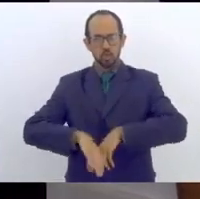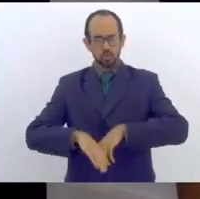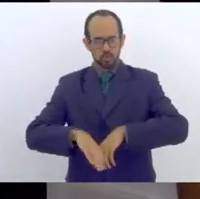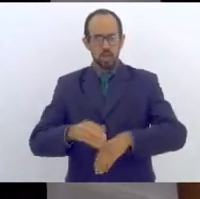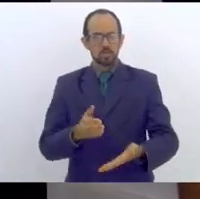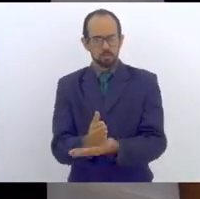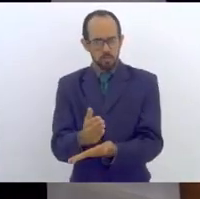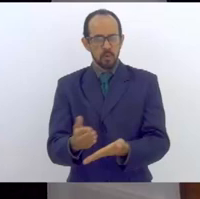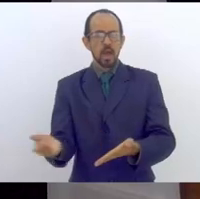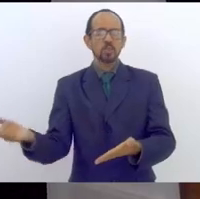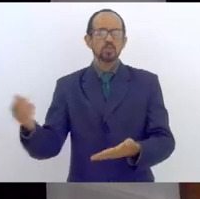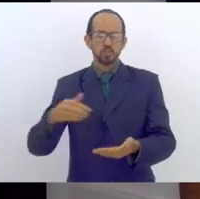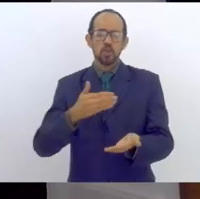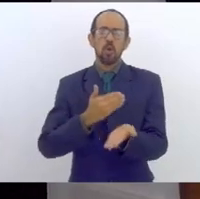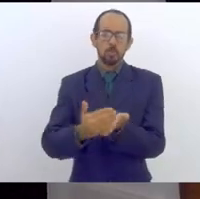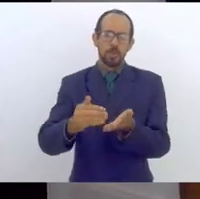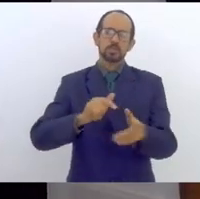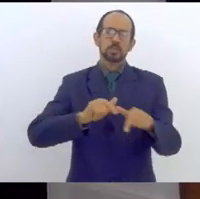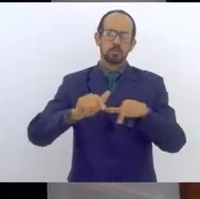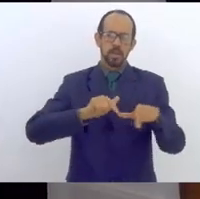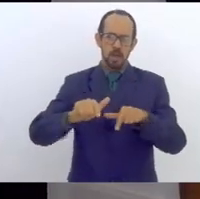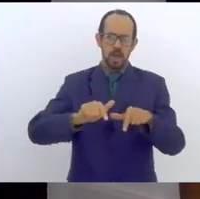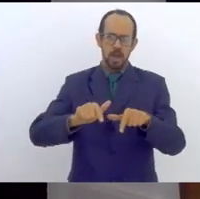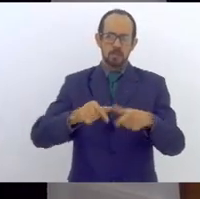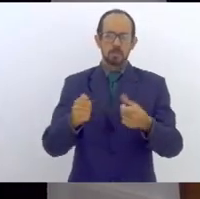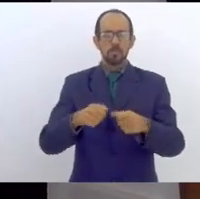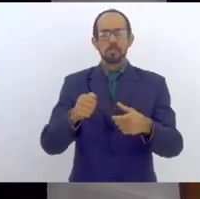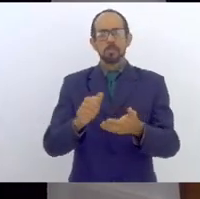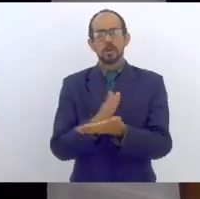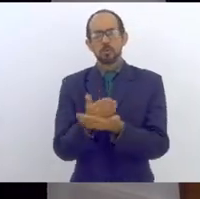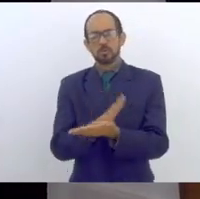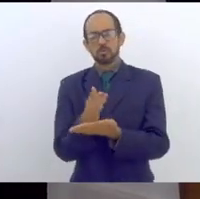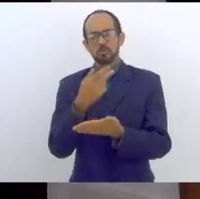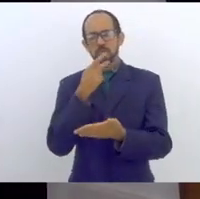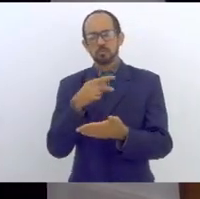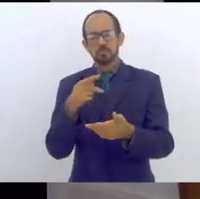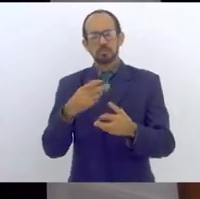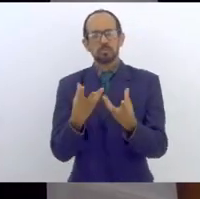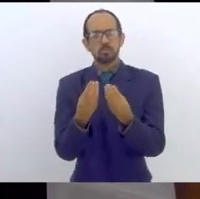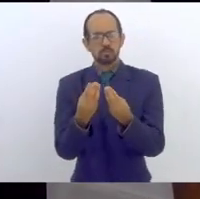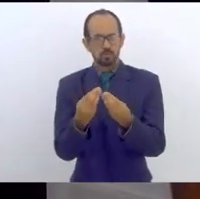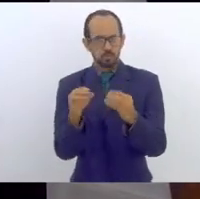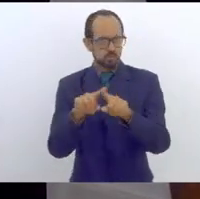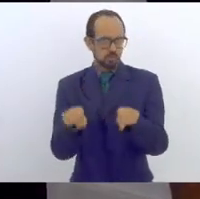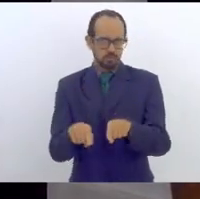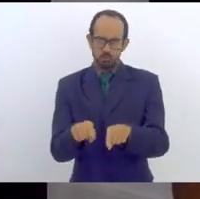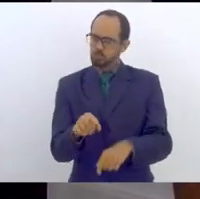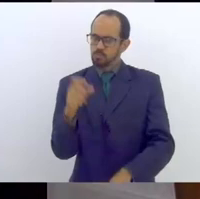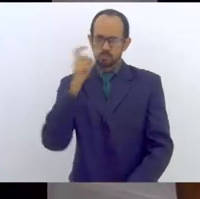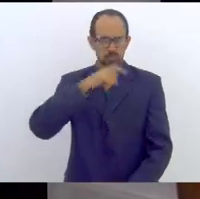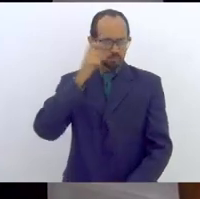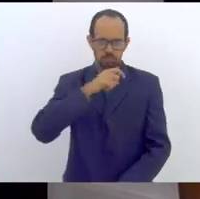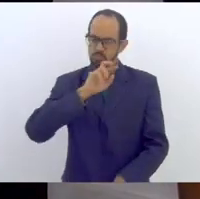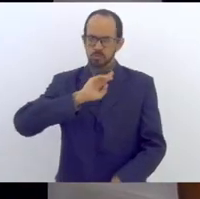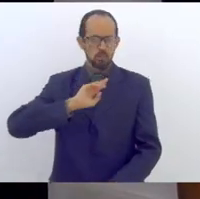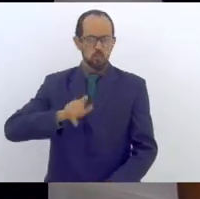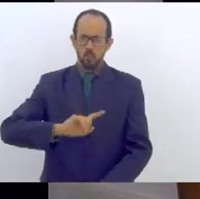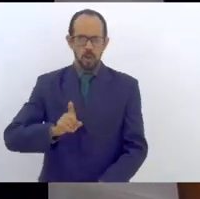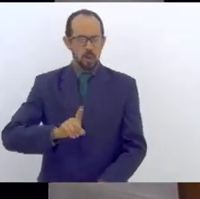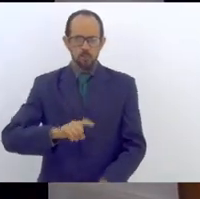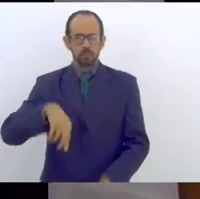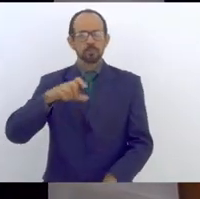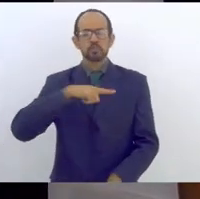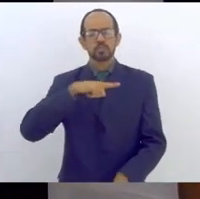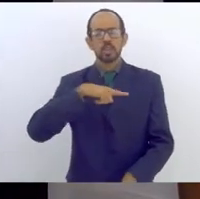da Polícia Civil muita gente diz que tá inchado o quadro não tá nós temos 59% agora né